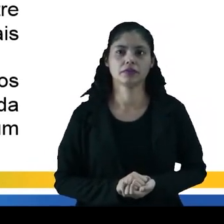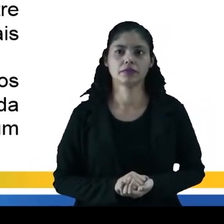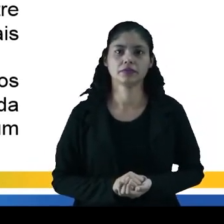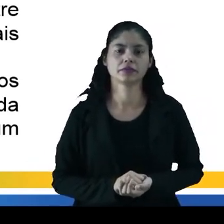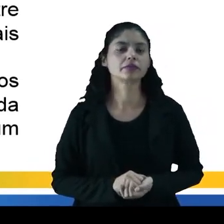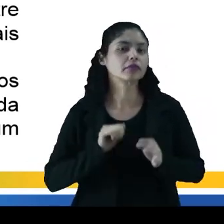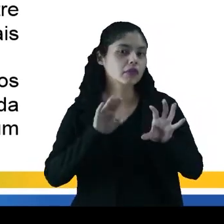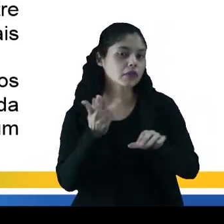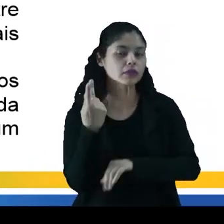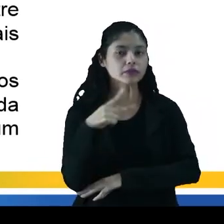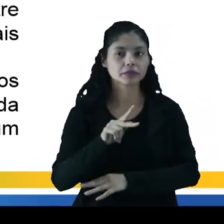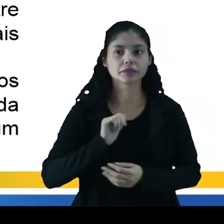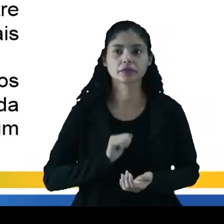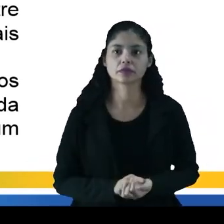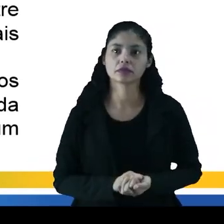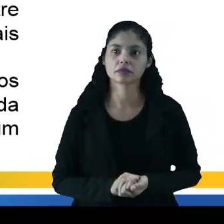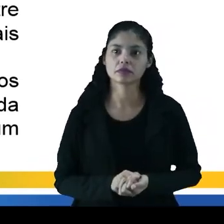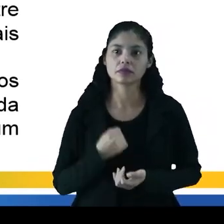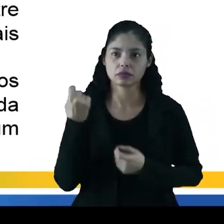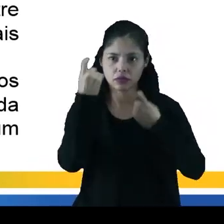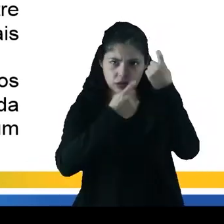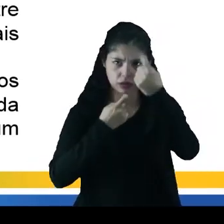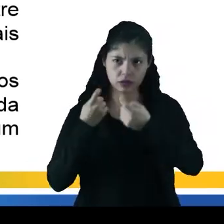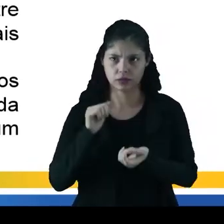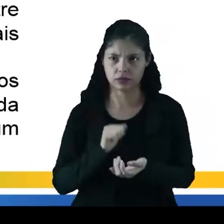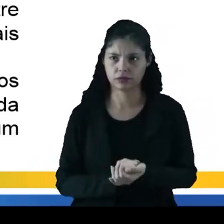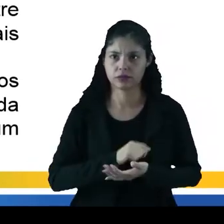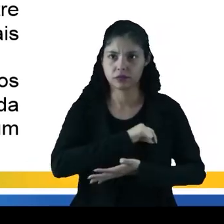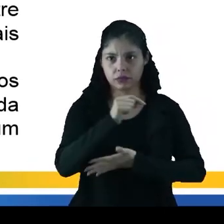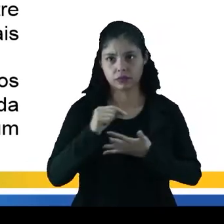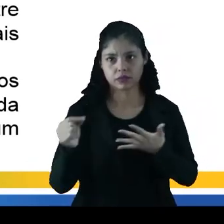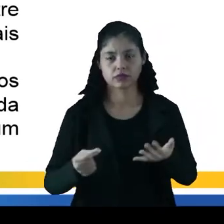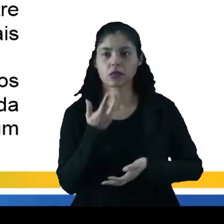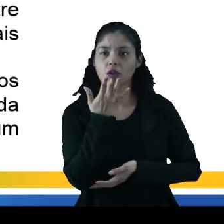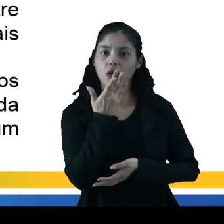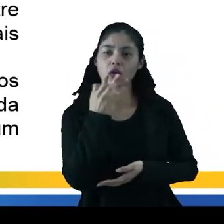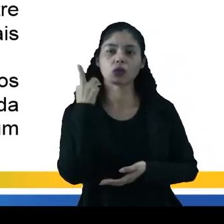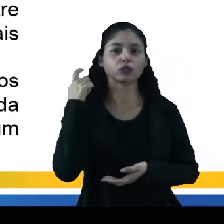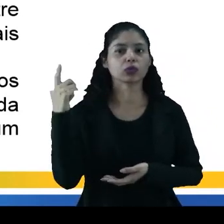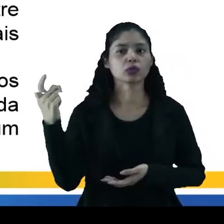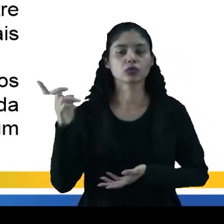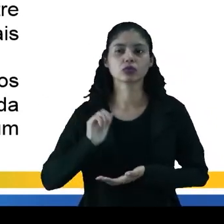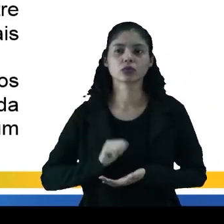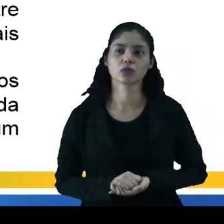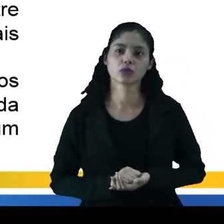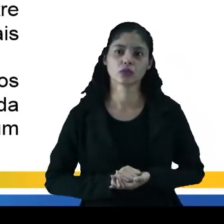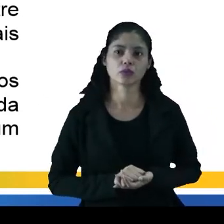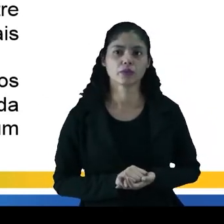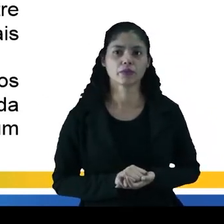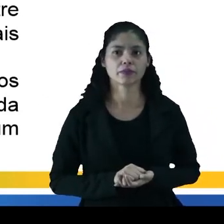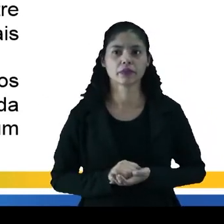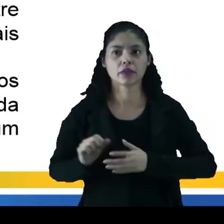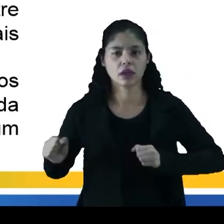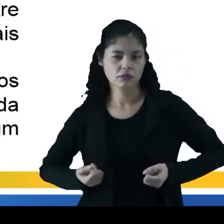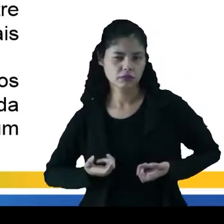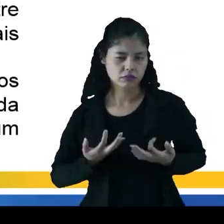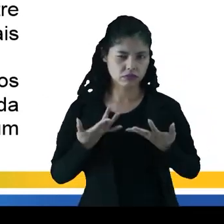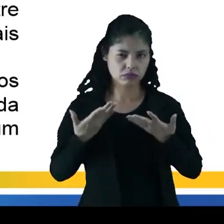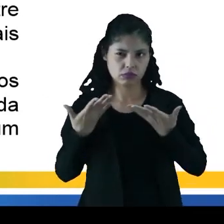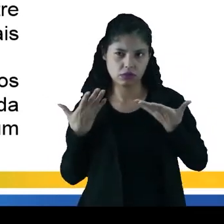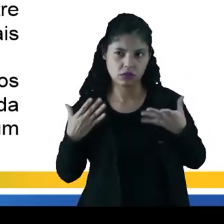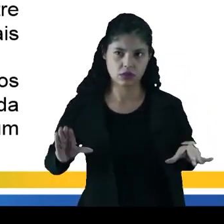mais marcante desse período. Foi expressa por meio de contraste de elementos como cores, sons,